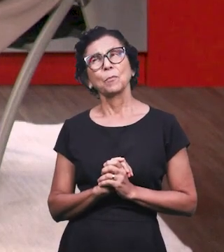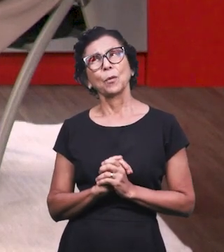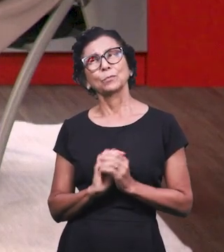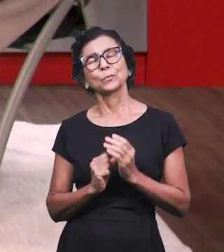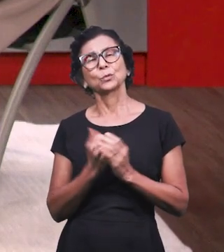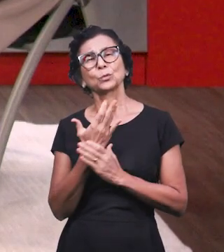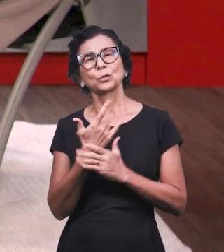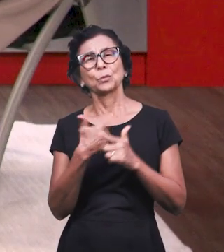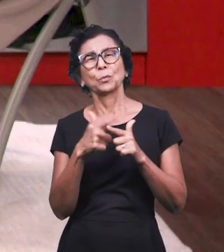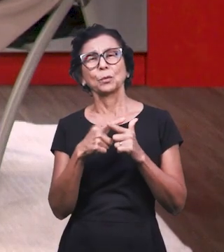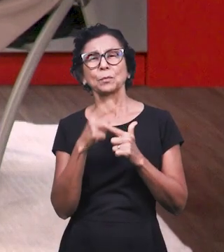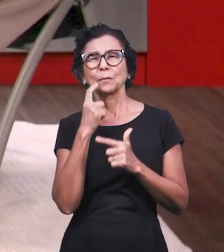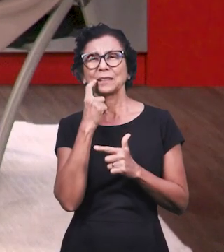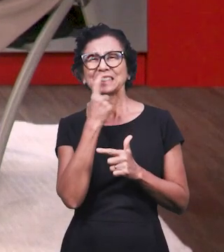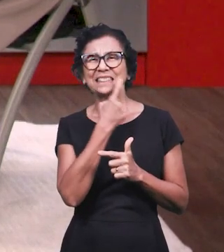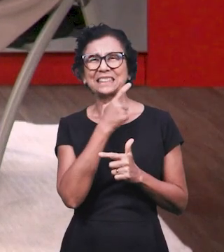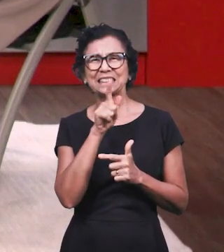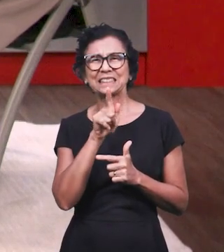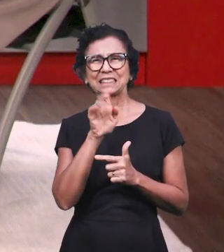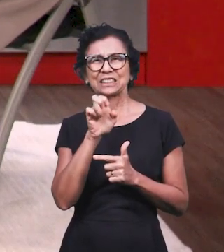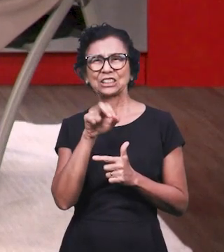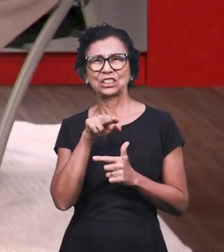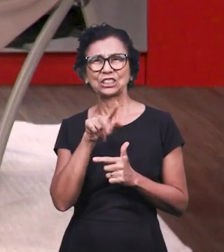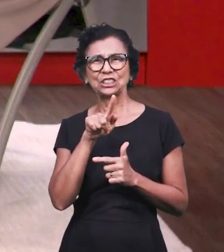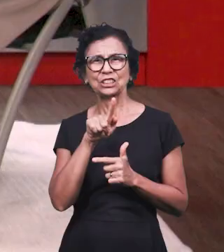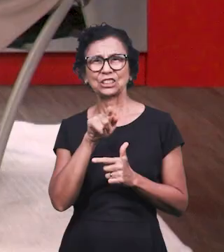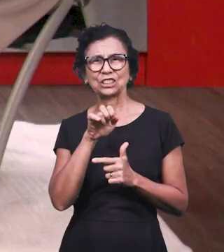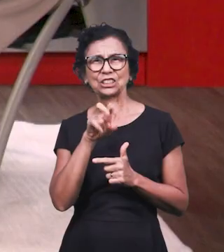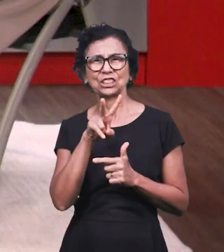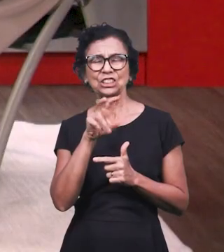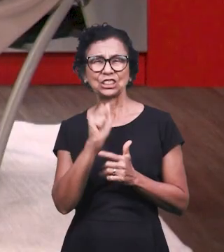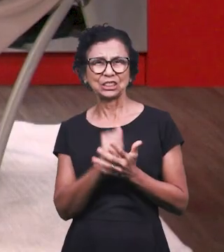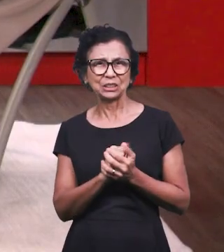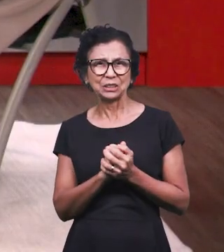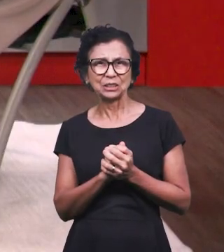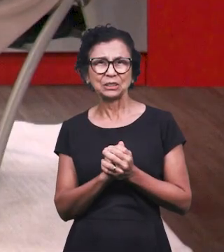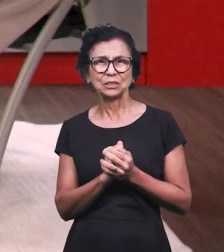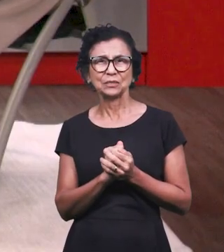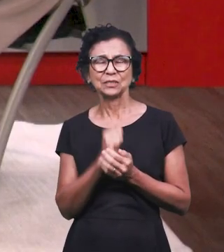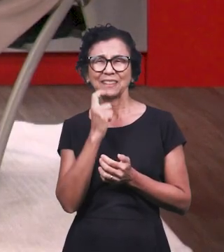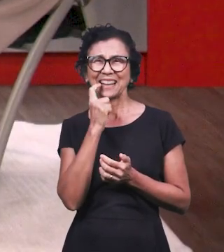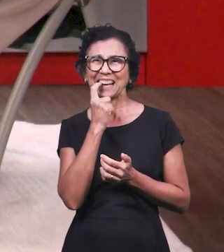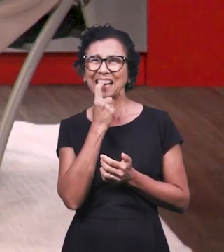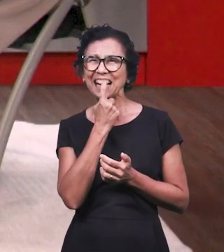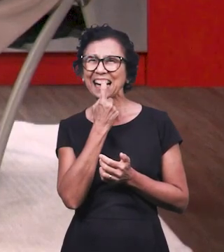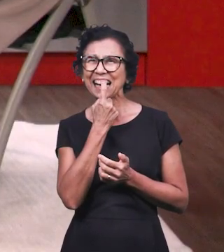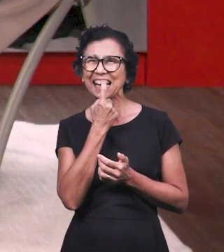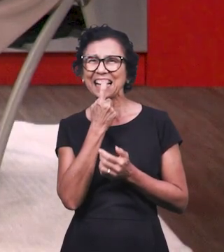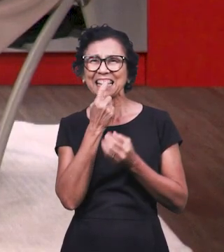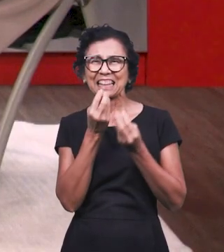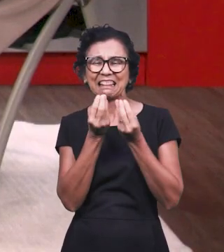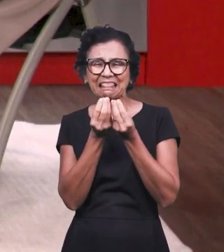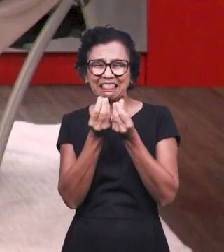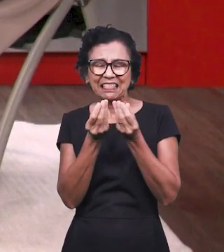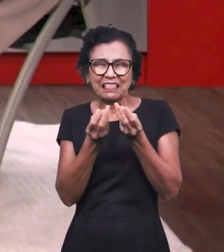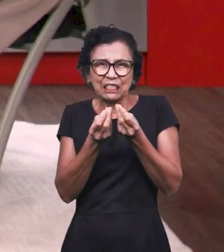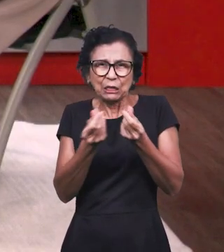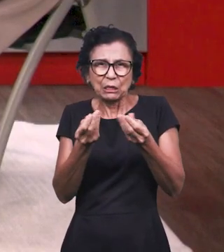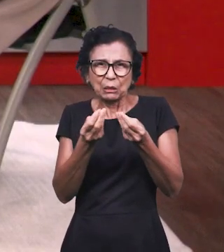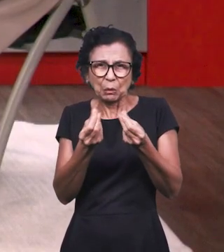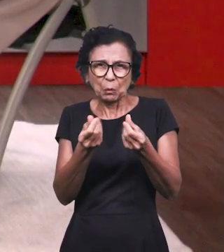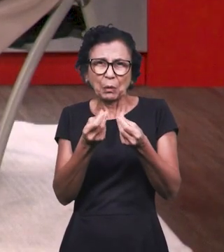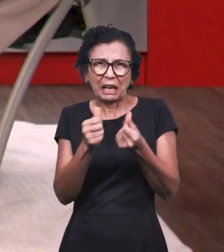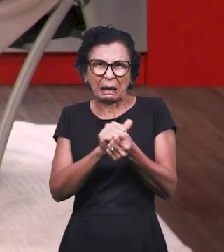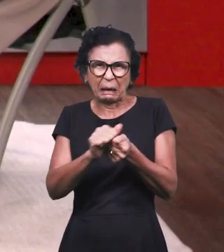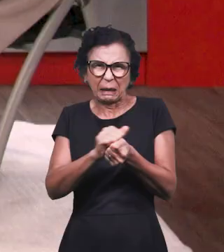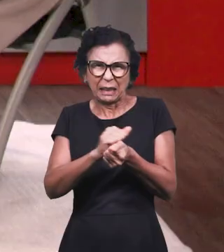com muita força, levar um desgaste do esmalte, começar a fazer uma exposição de raiz. Então, tem várias consequências se